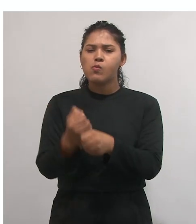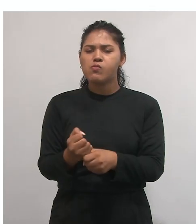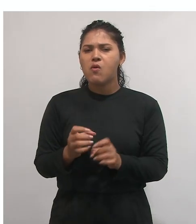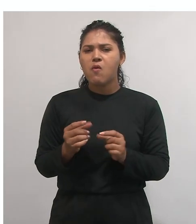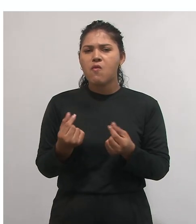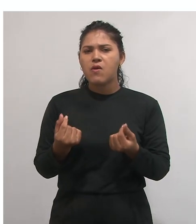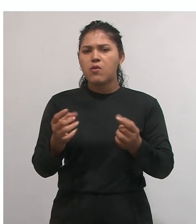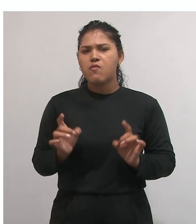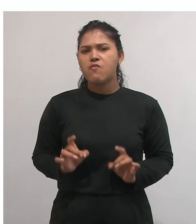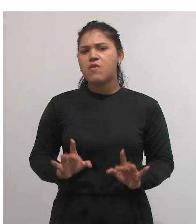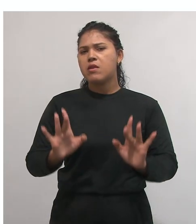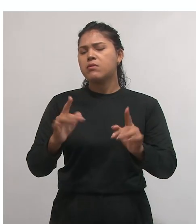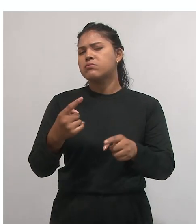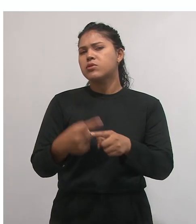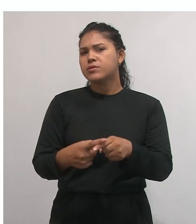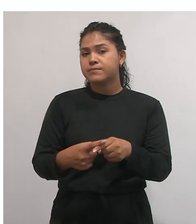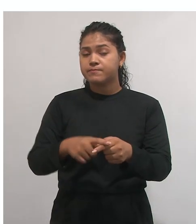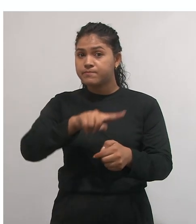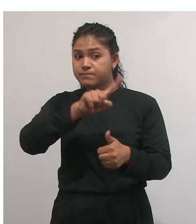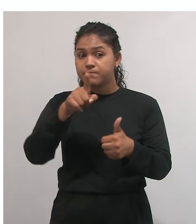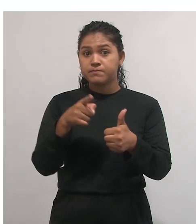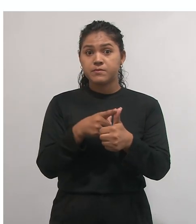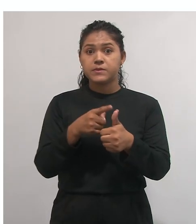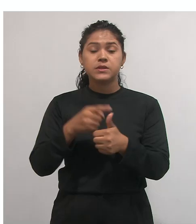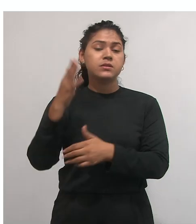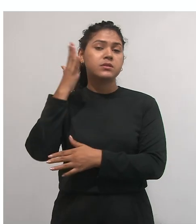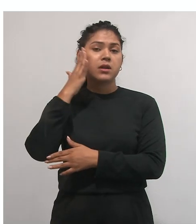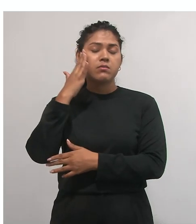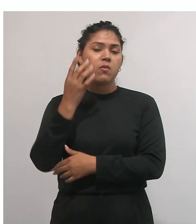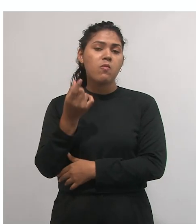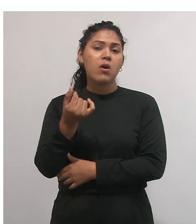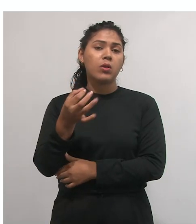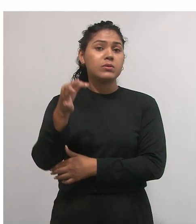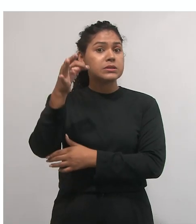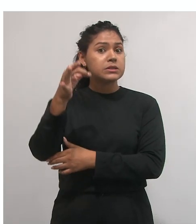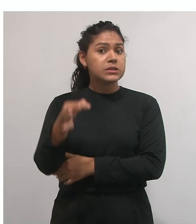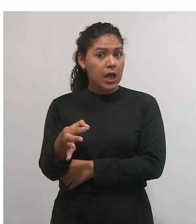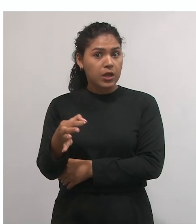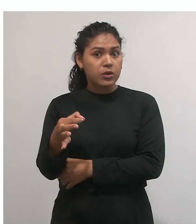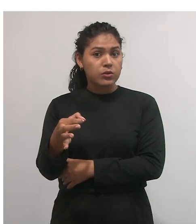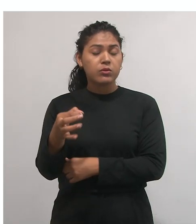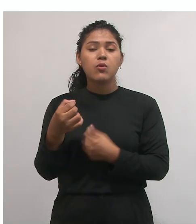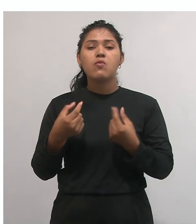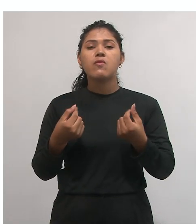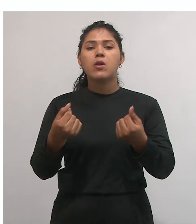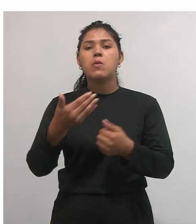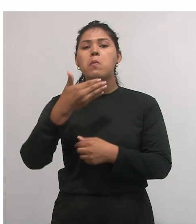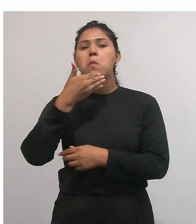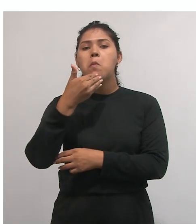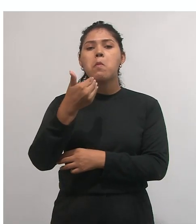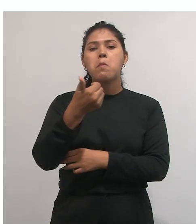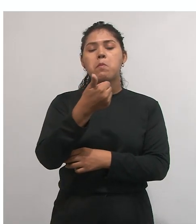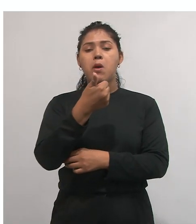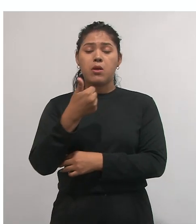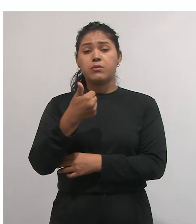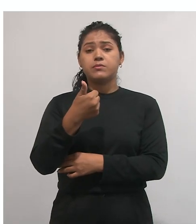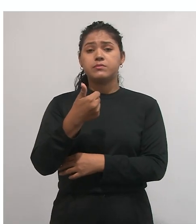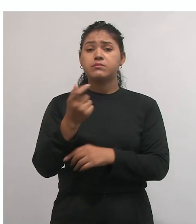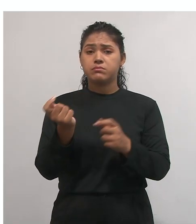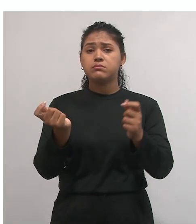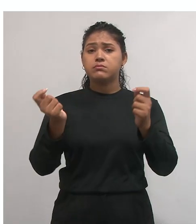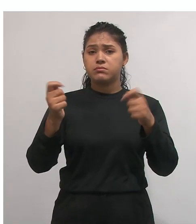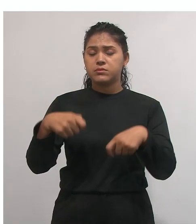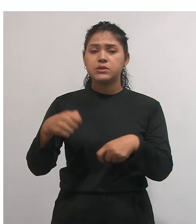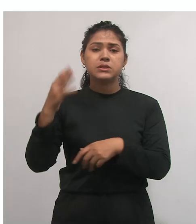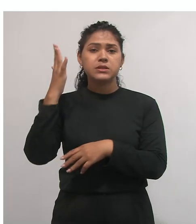venda? Primeiro, para identificar o preço real e o preço ideal, possibilitando o